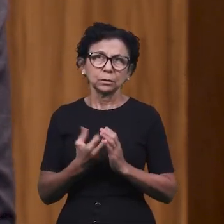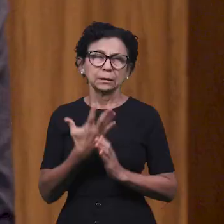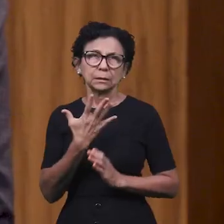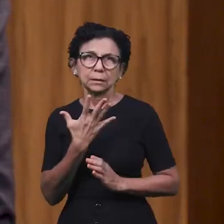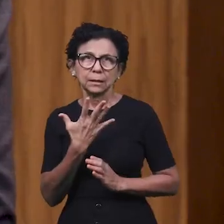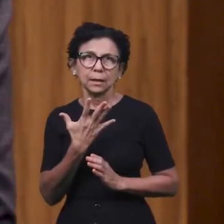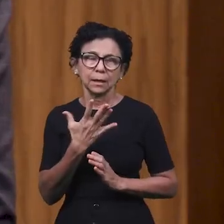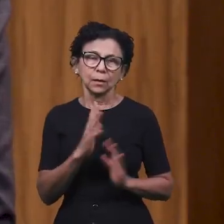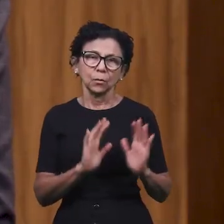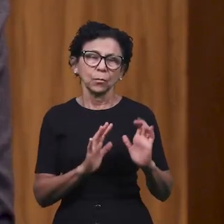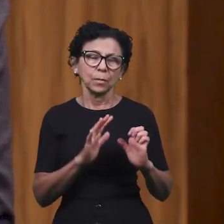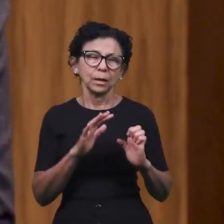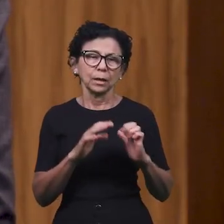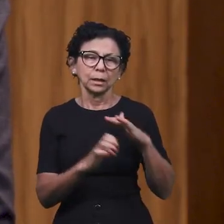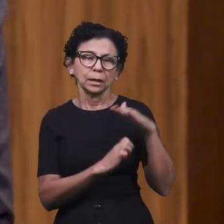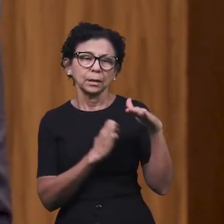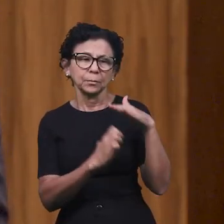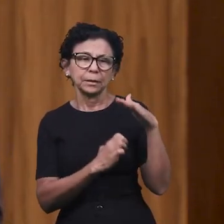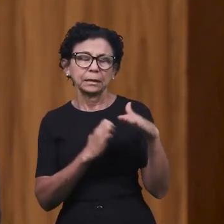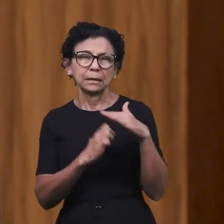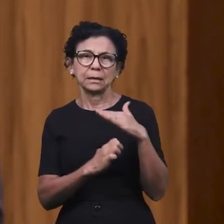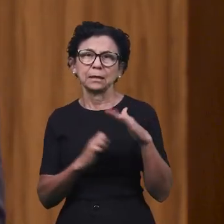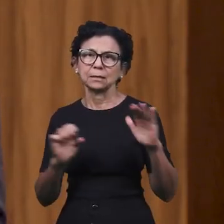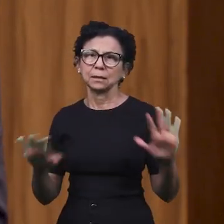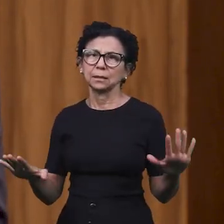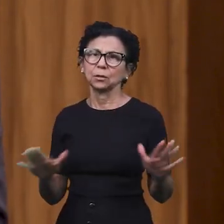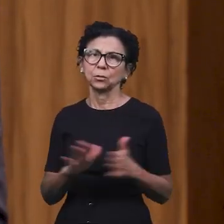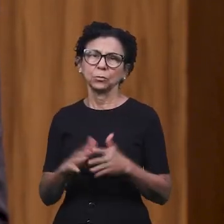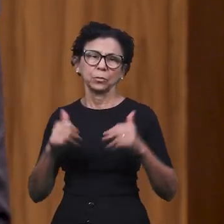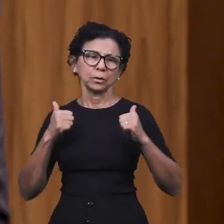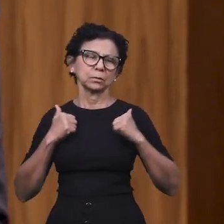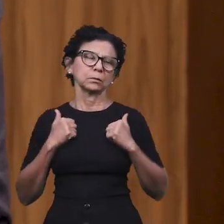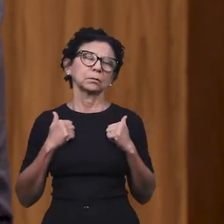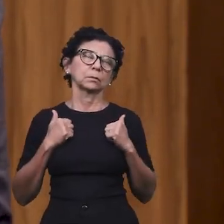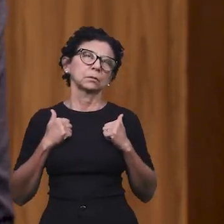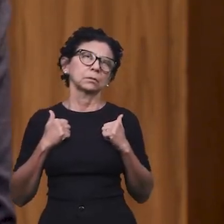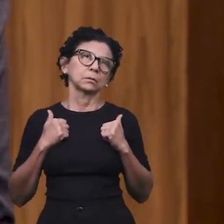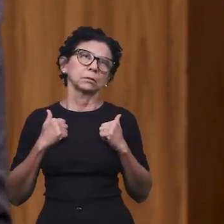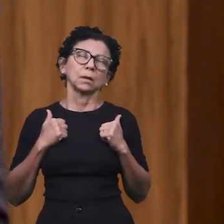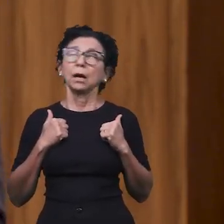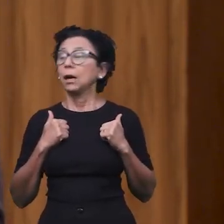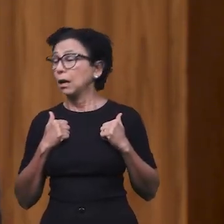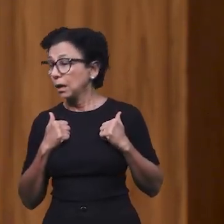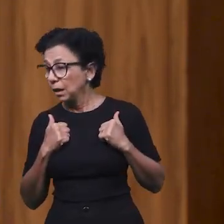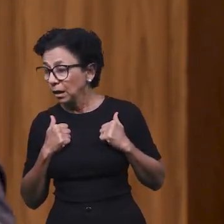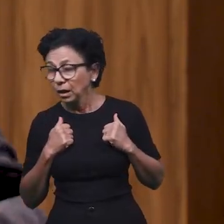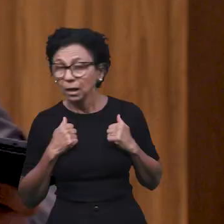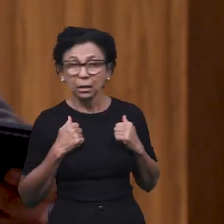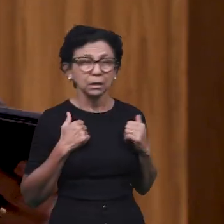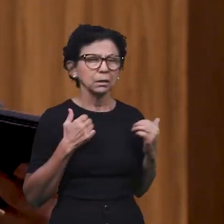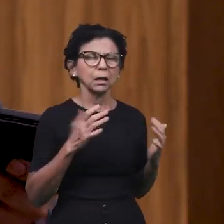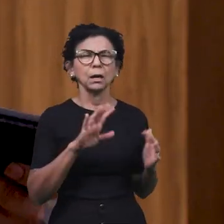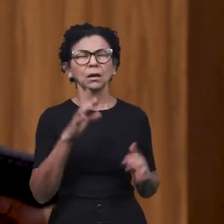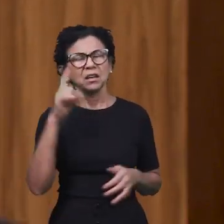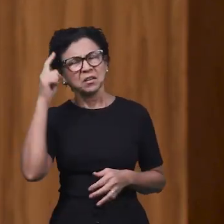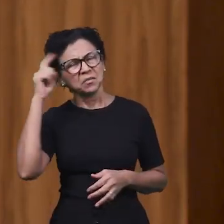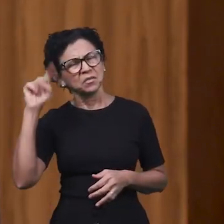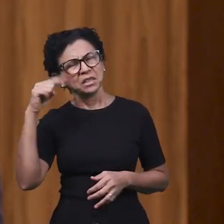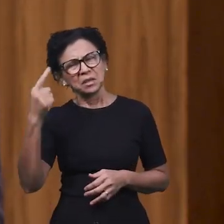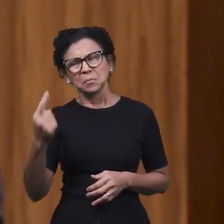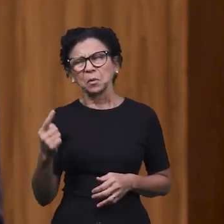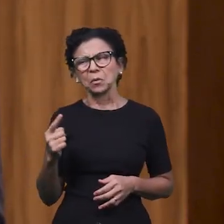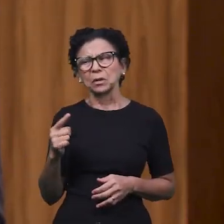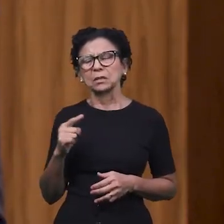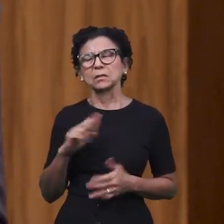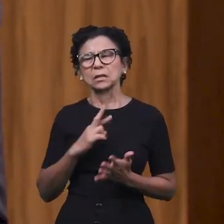iniciativa. Eu não posso esperar que as coisas aconteçam de mão beijada, como a gente costuma dizer, né? Simplesmente aparece ali e vão ver o que vai acontecer.